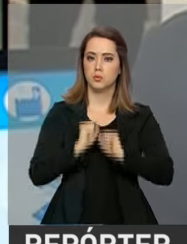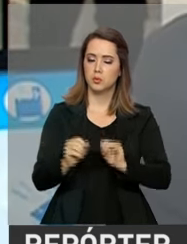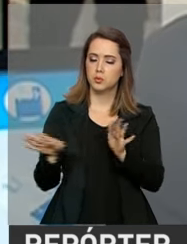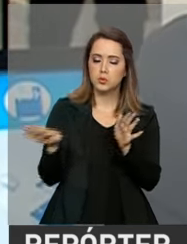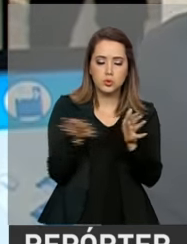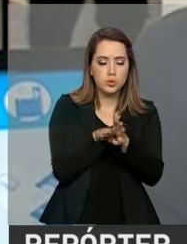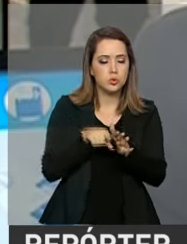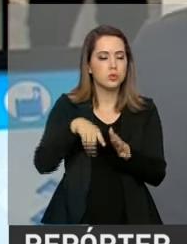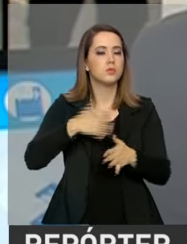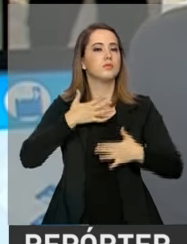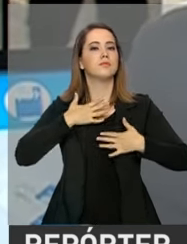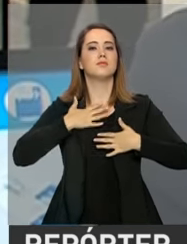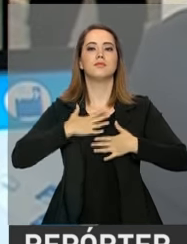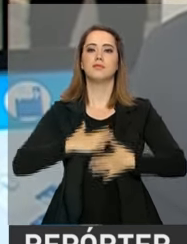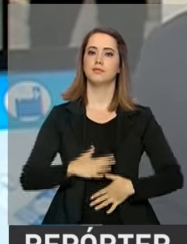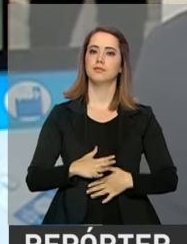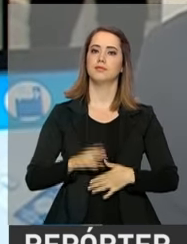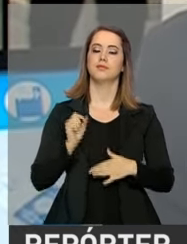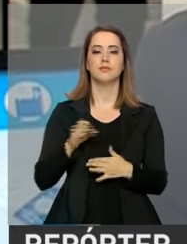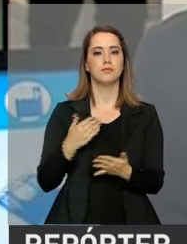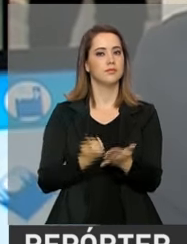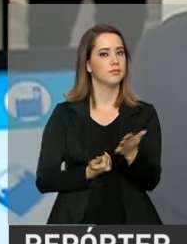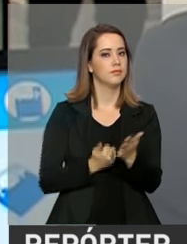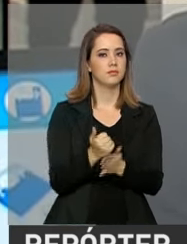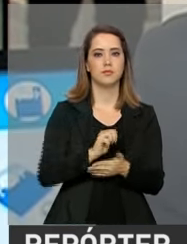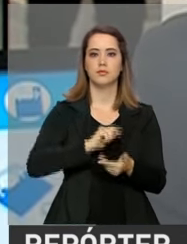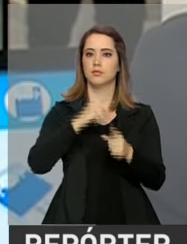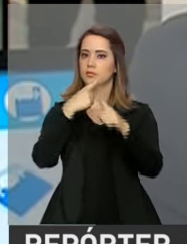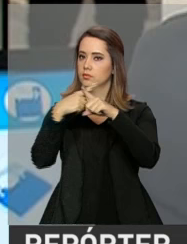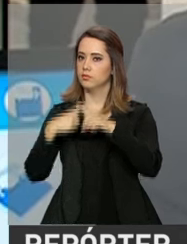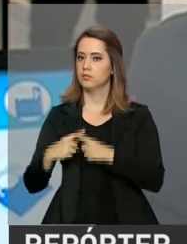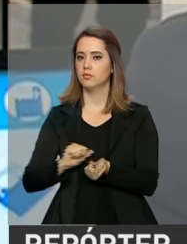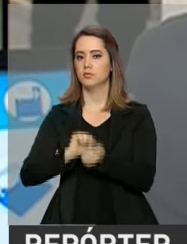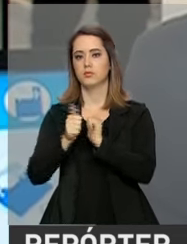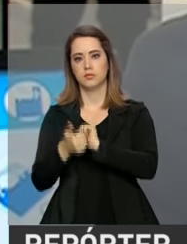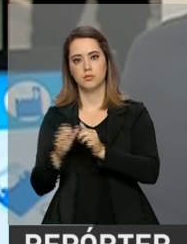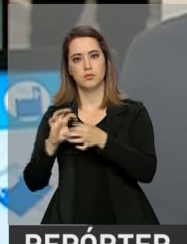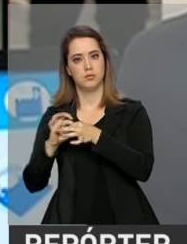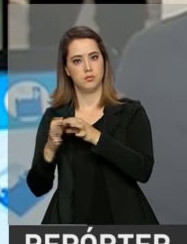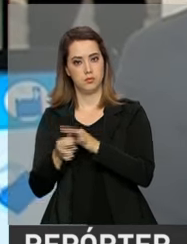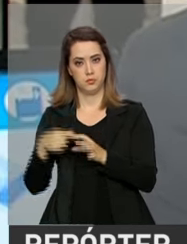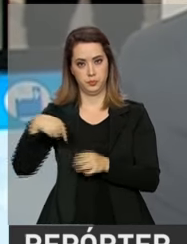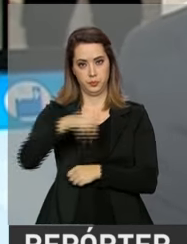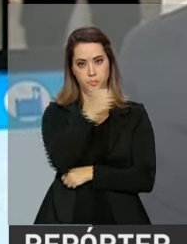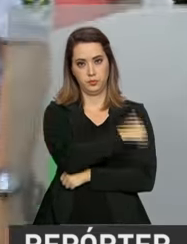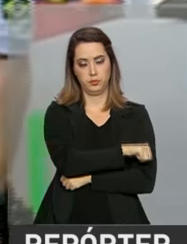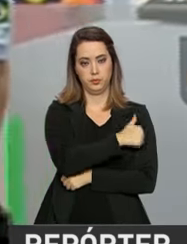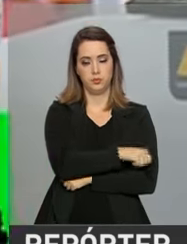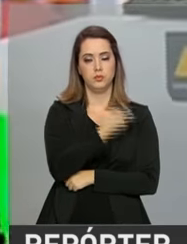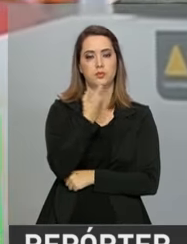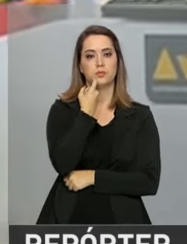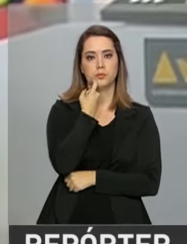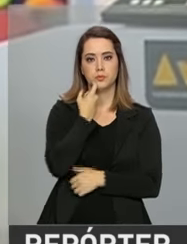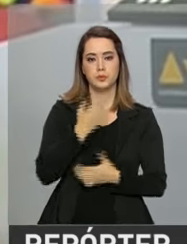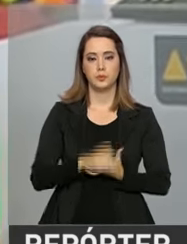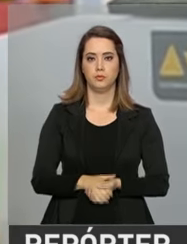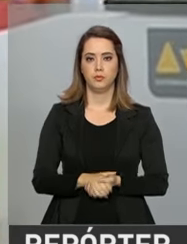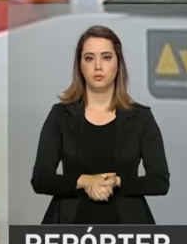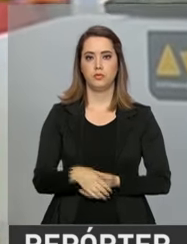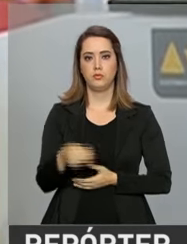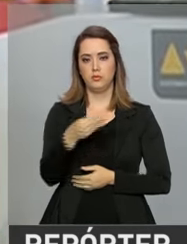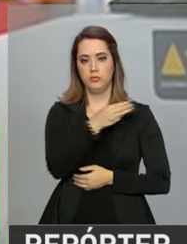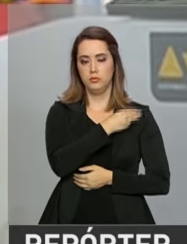tranquilidade é pra iniciar os jogos olímpicos aqui na cidade do rio de janeiro na sexta feira o ministro da justiça